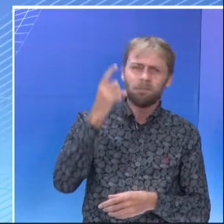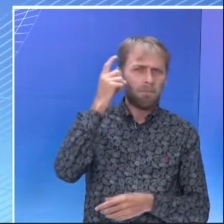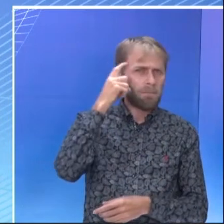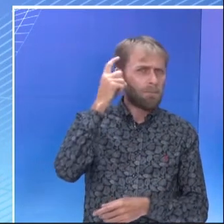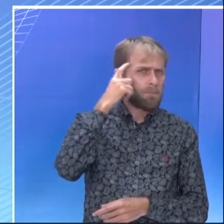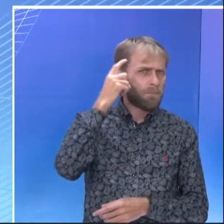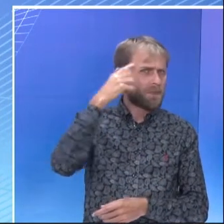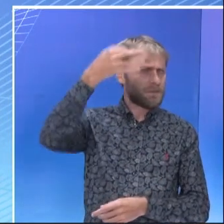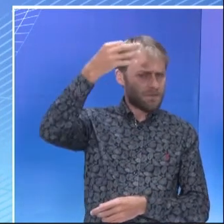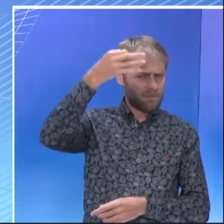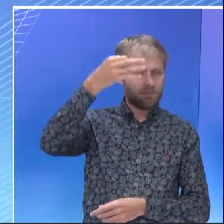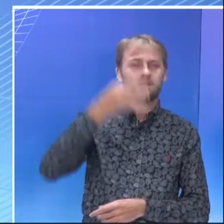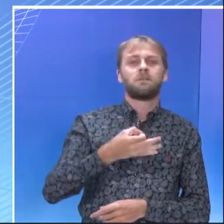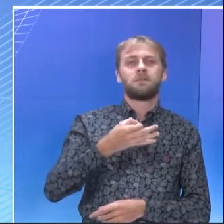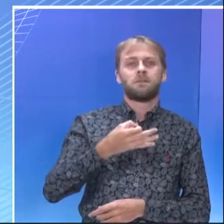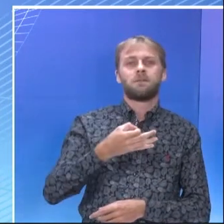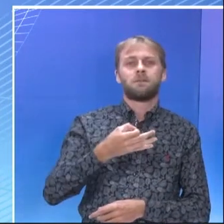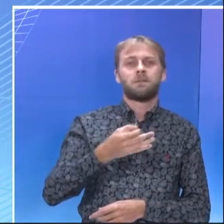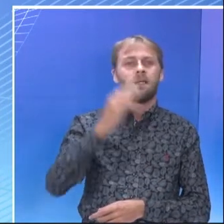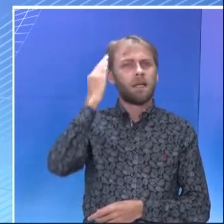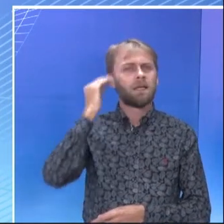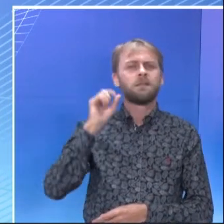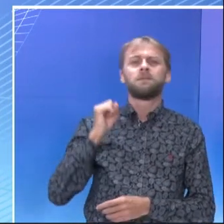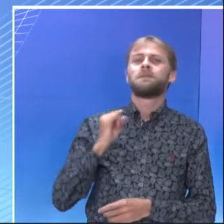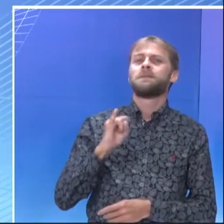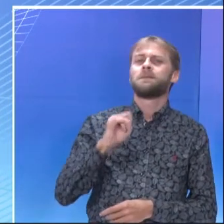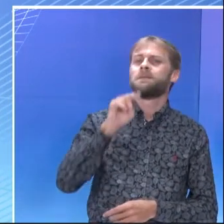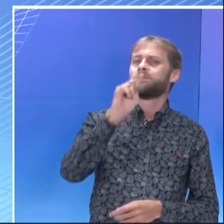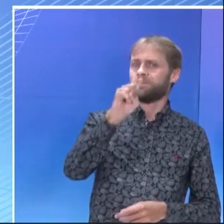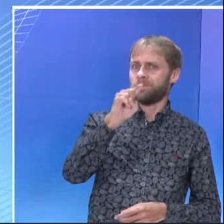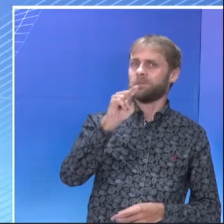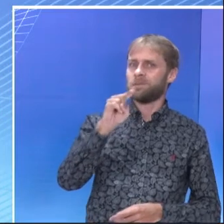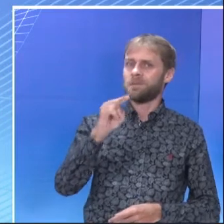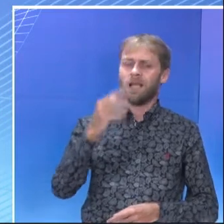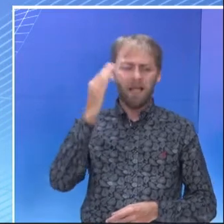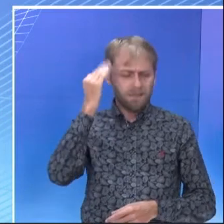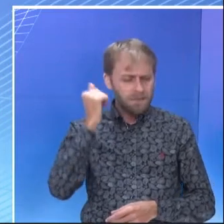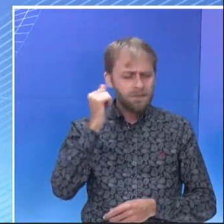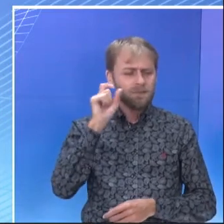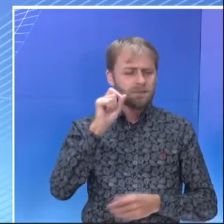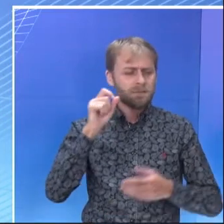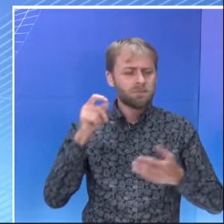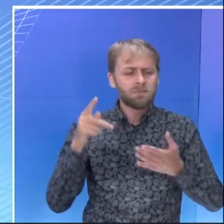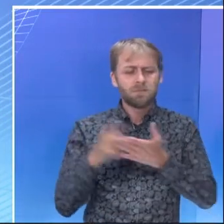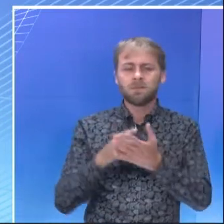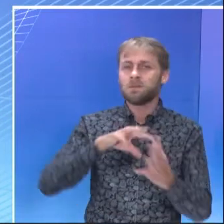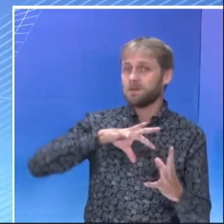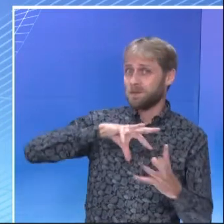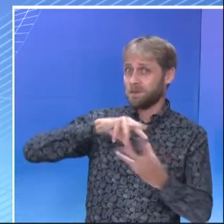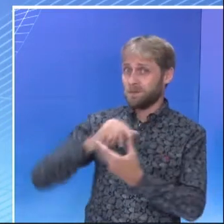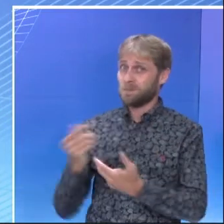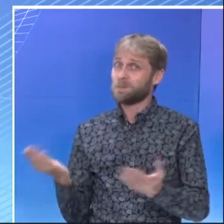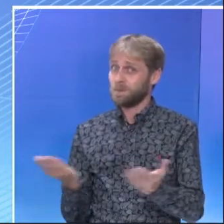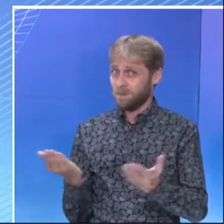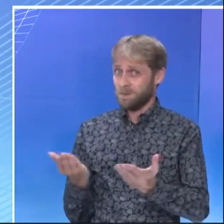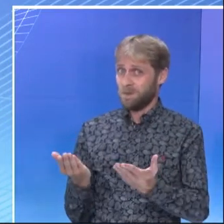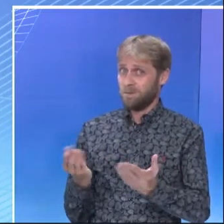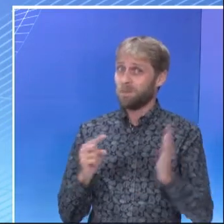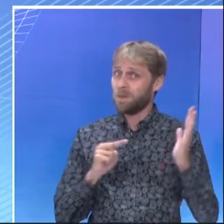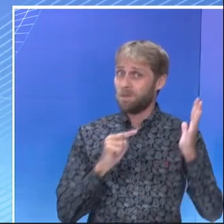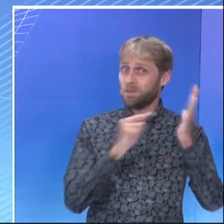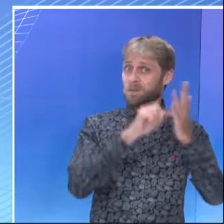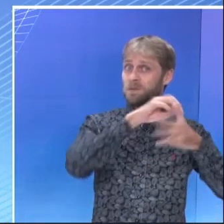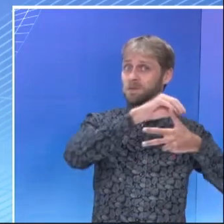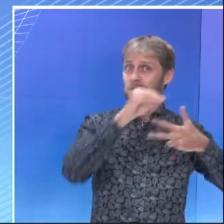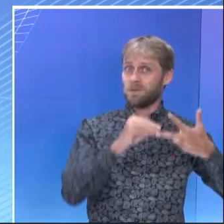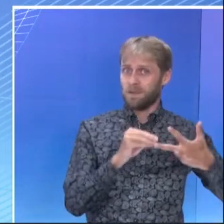raciocínio lógico, a saber se você está por dentro do que está acontecendo no mundo. É esse o objetivo do Enem.